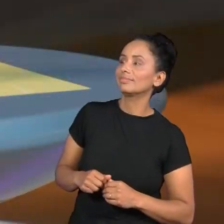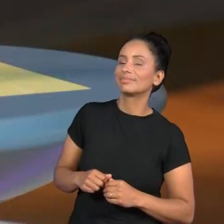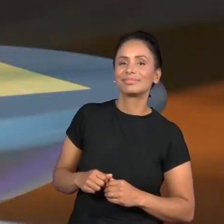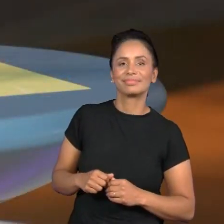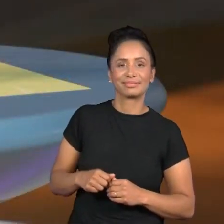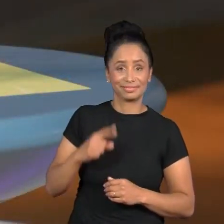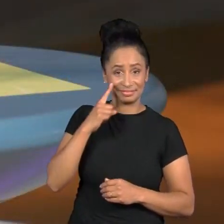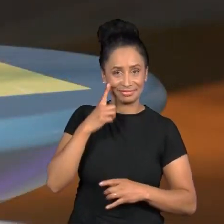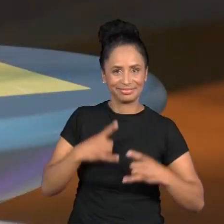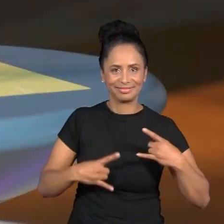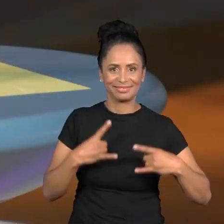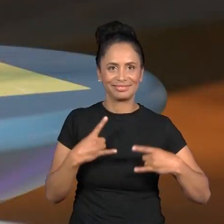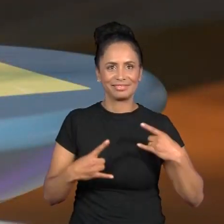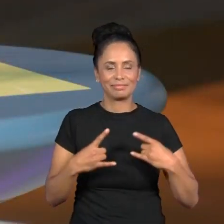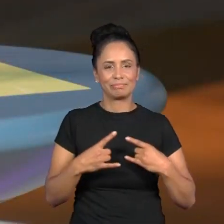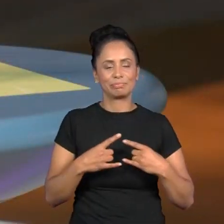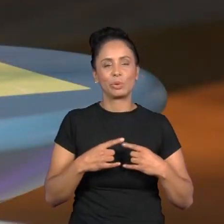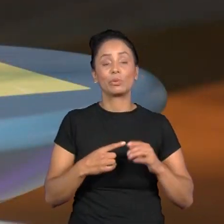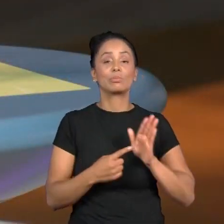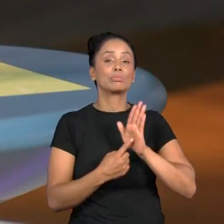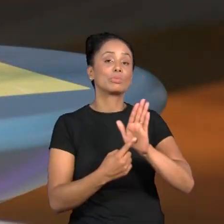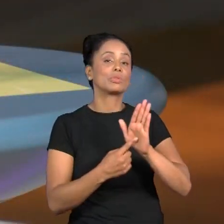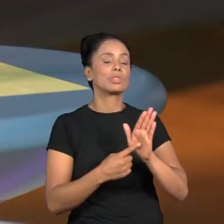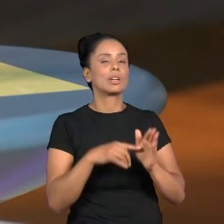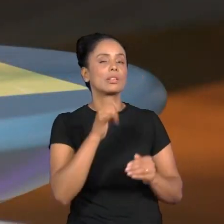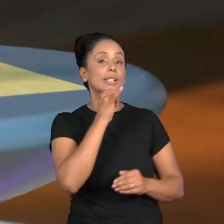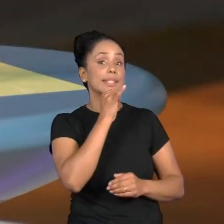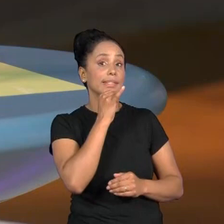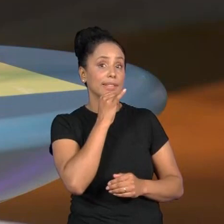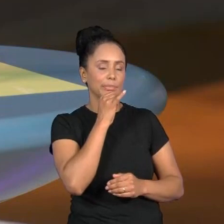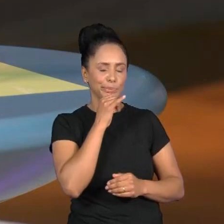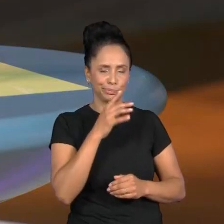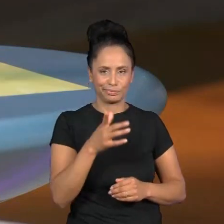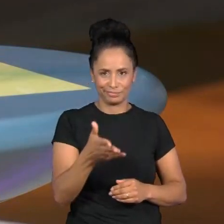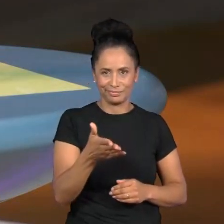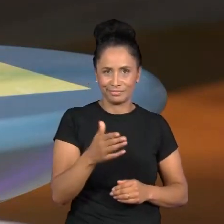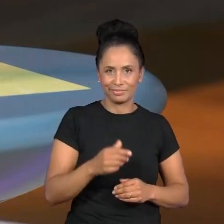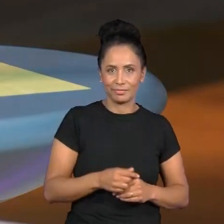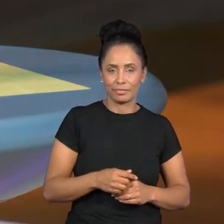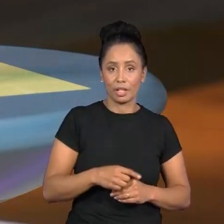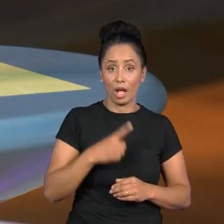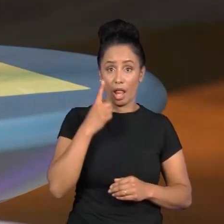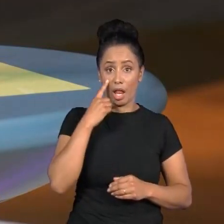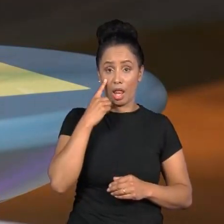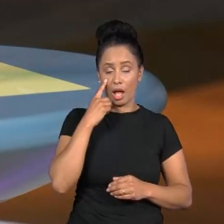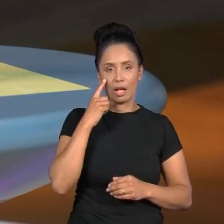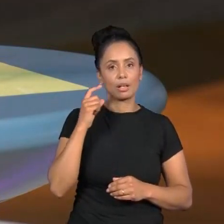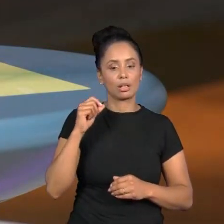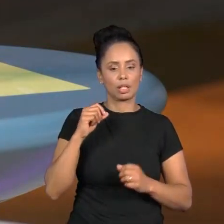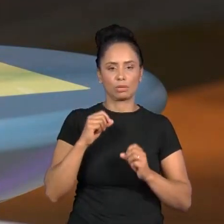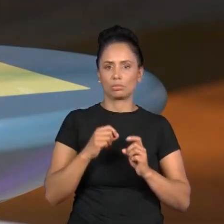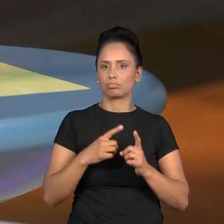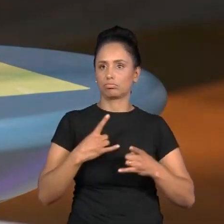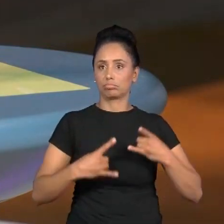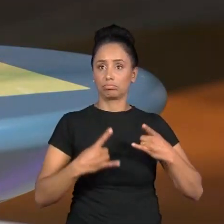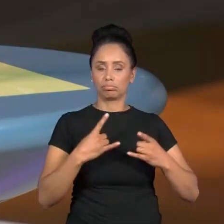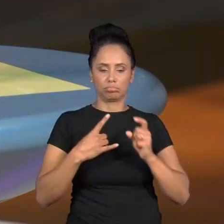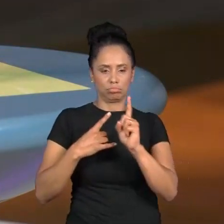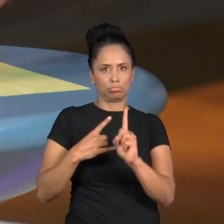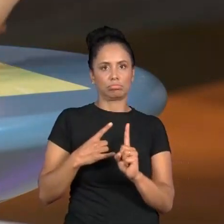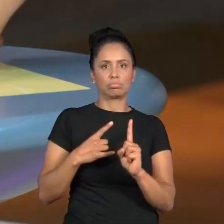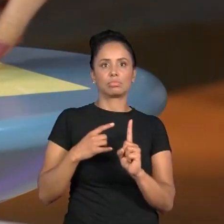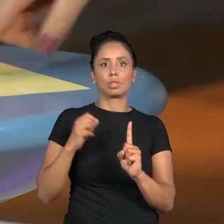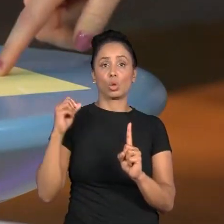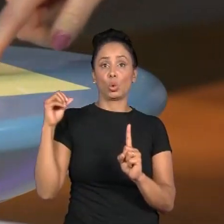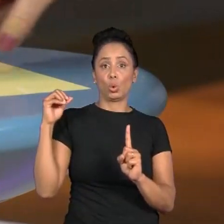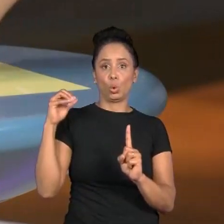assim, para poder fazer funcionar aqui para vocês. Ó, já tem uma luz batendo no robozinho que já dá para ver. A